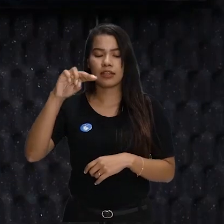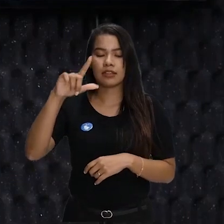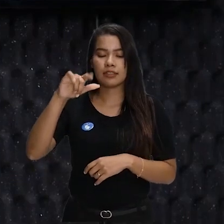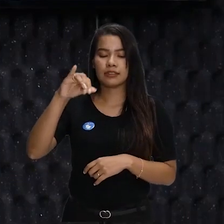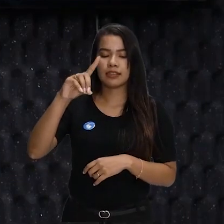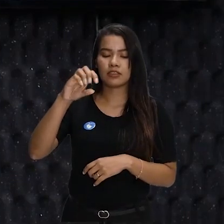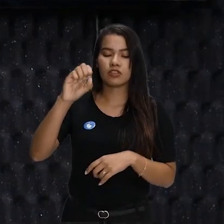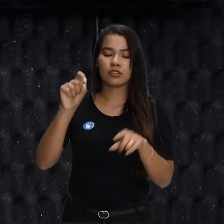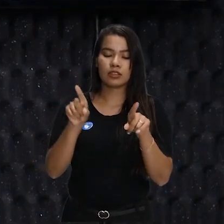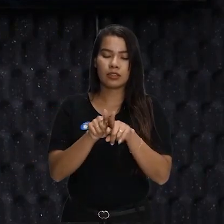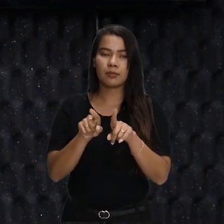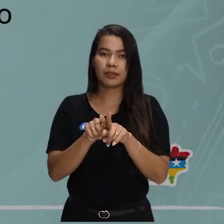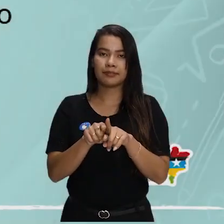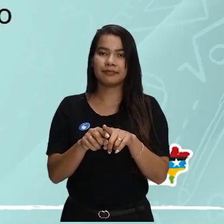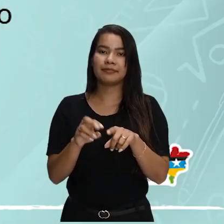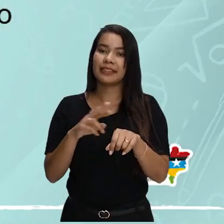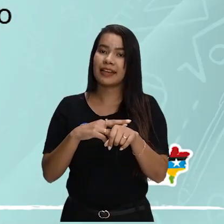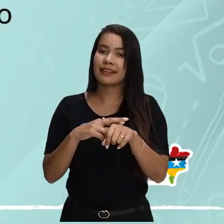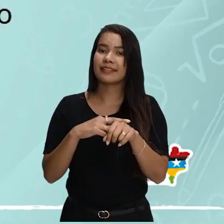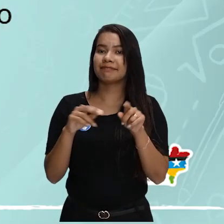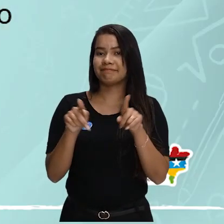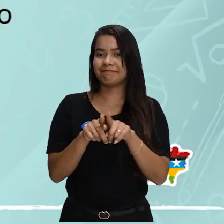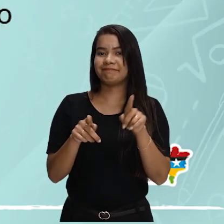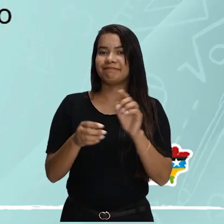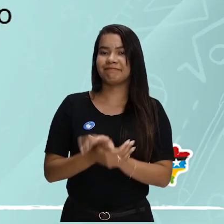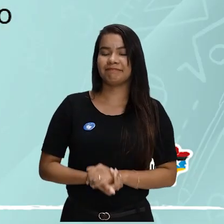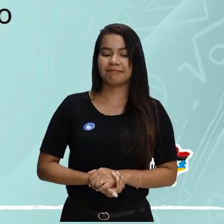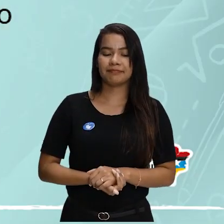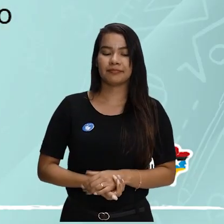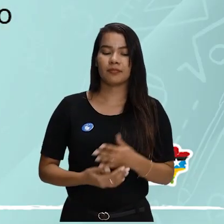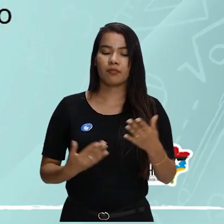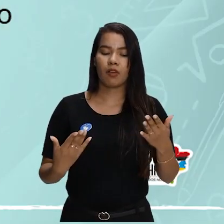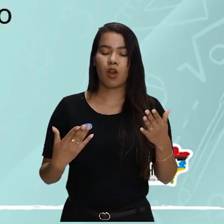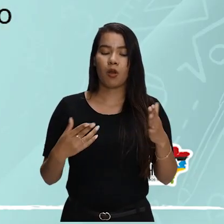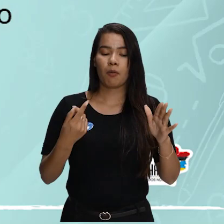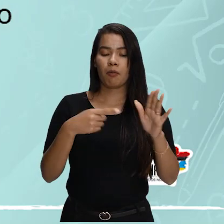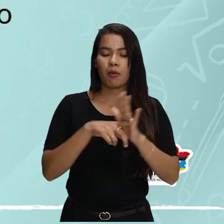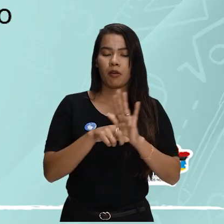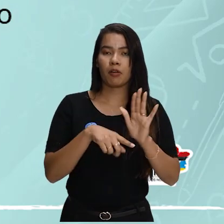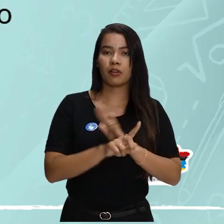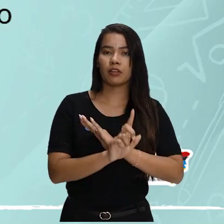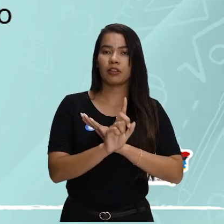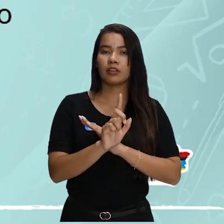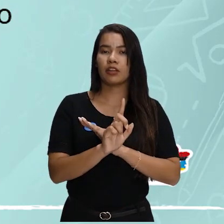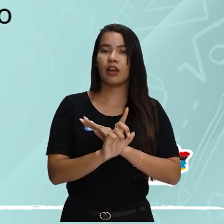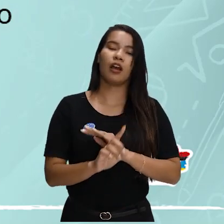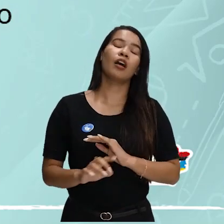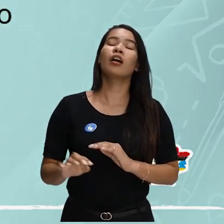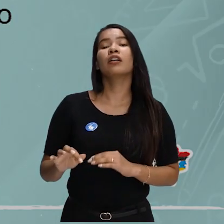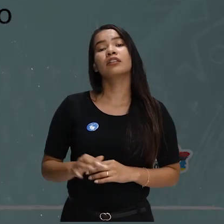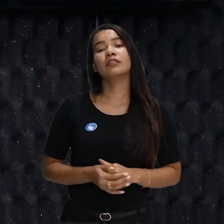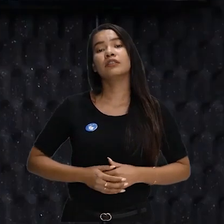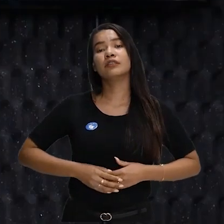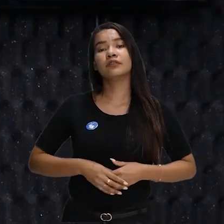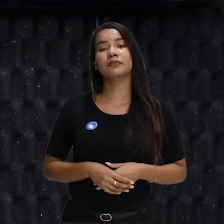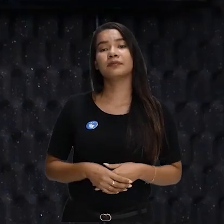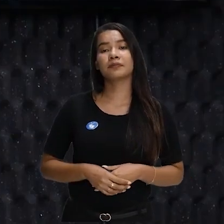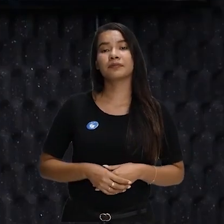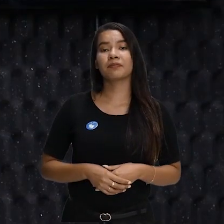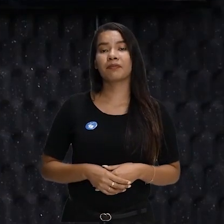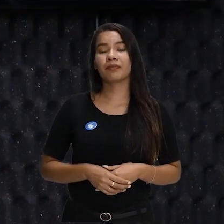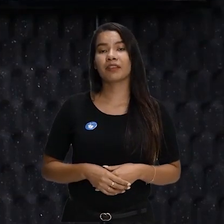Beleza? Olha, uma questão da Universidade Federal do Pará. Tá? A gente percebe